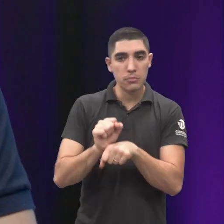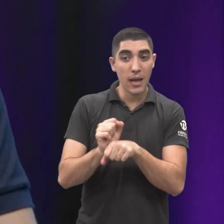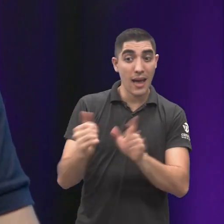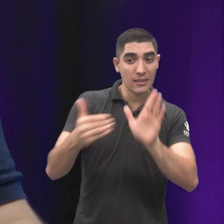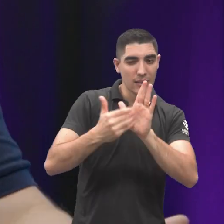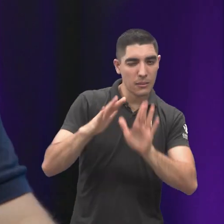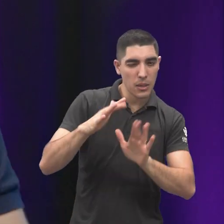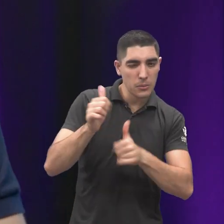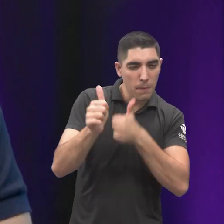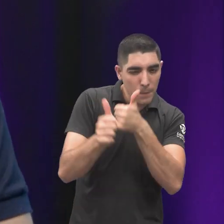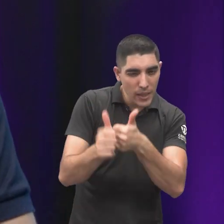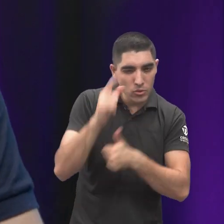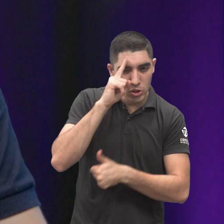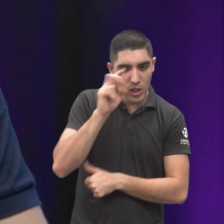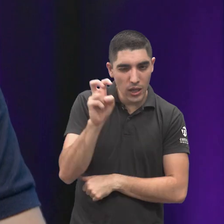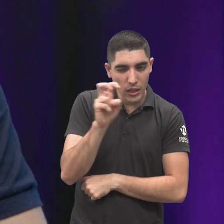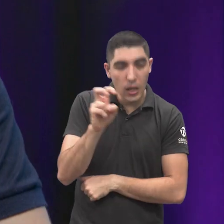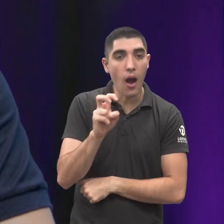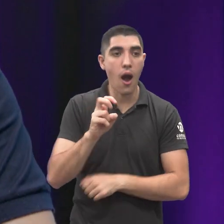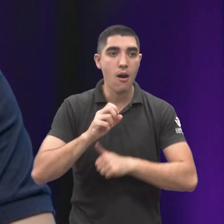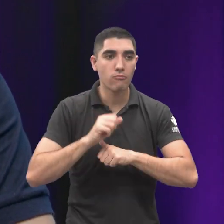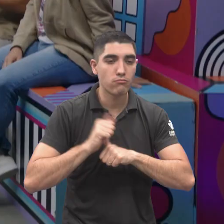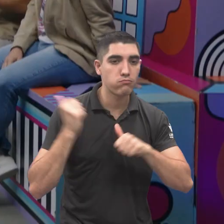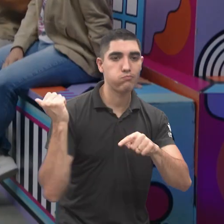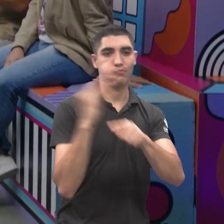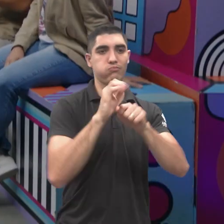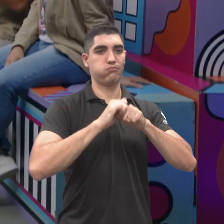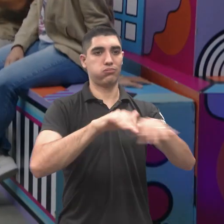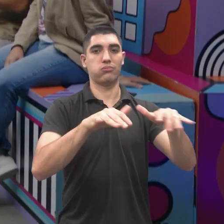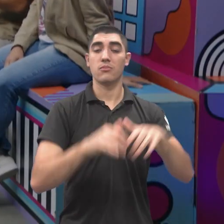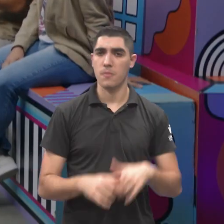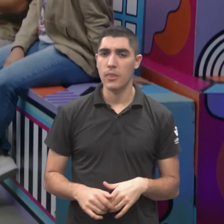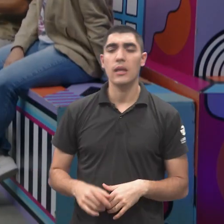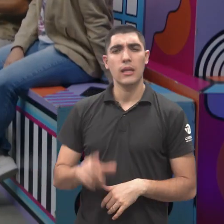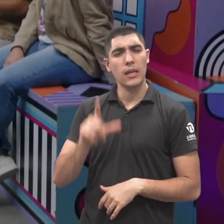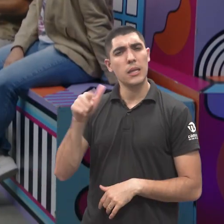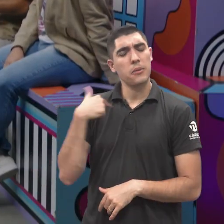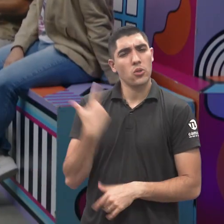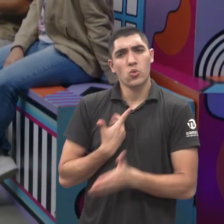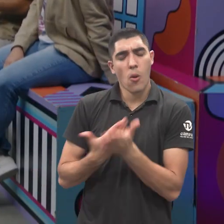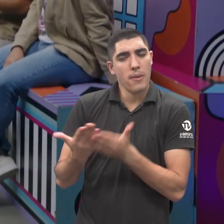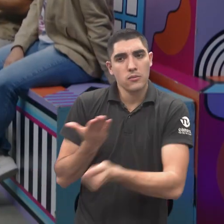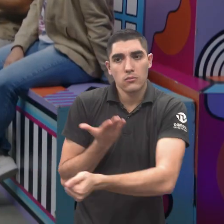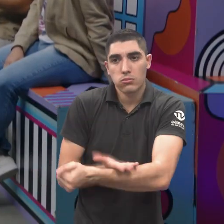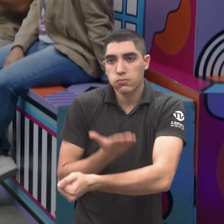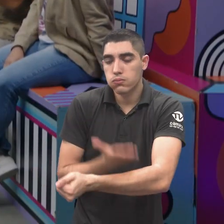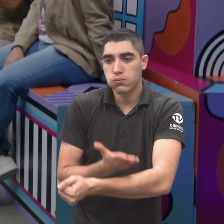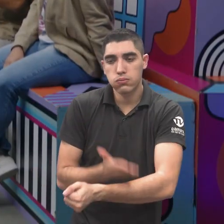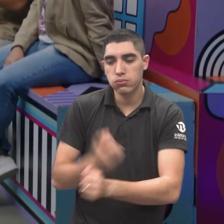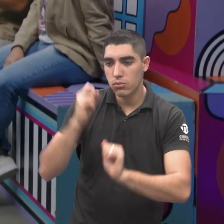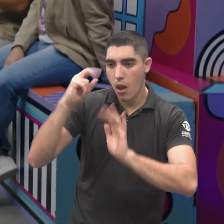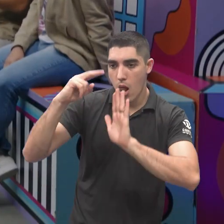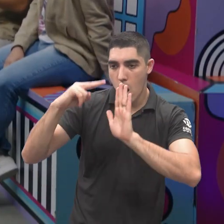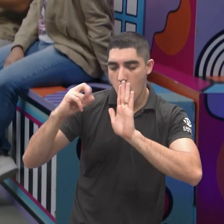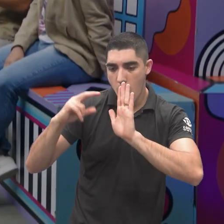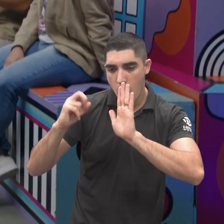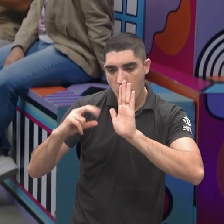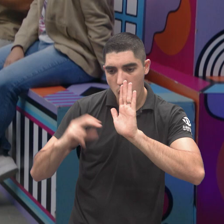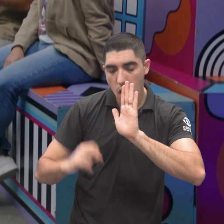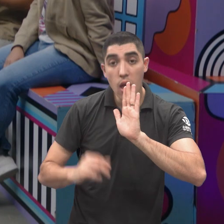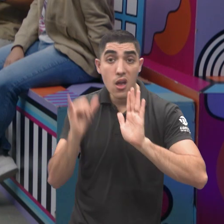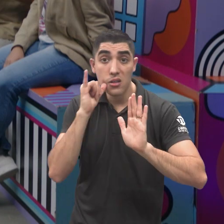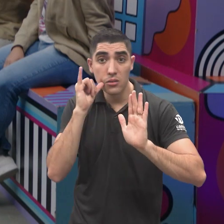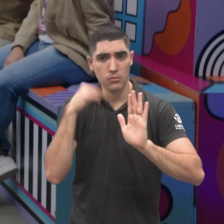datas ali para anunciar para o público certo. E a gente vai ficando viciado nesse processo, porque é praticamente um ciclo infinito. Quanto mais